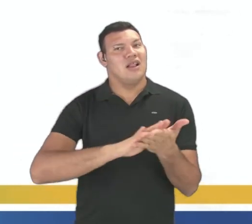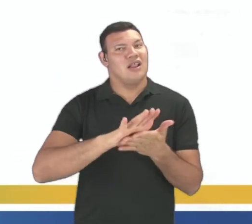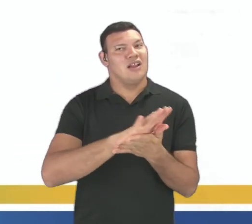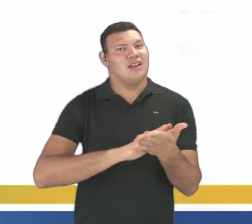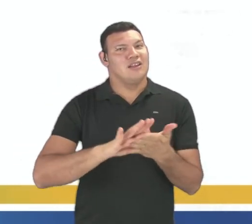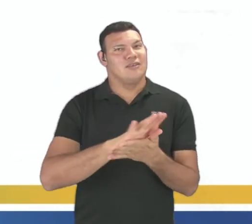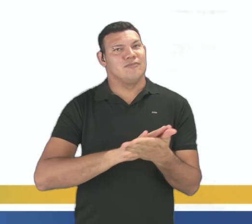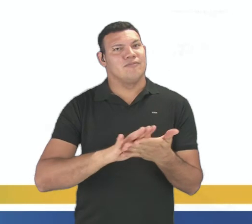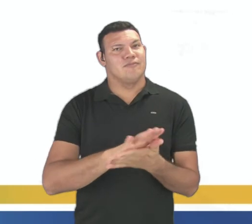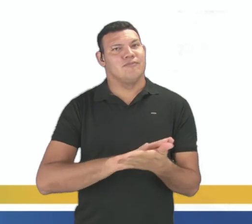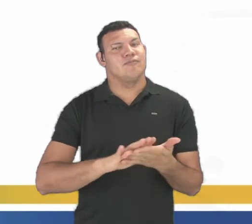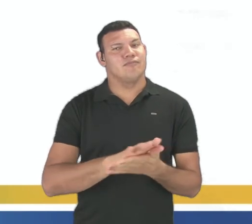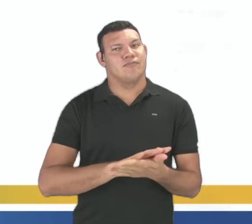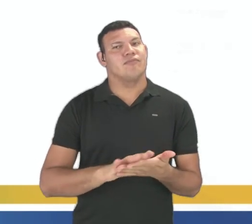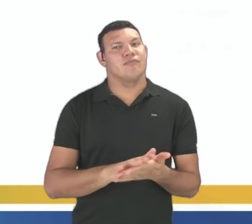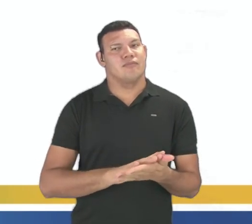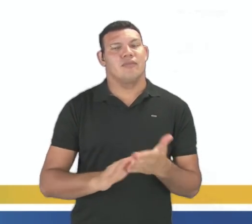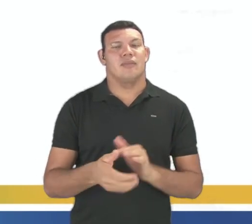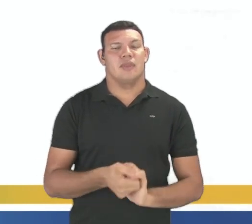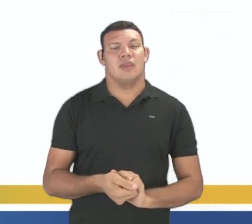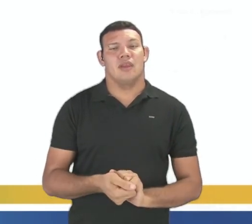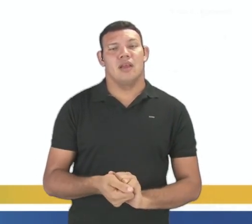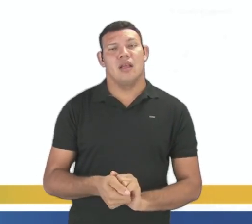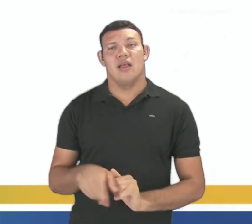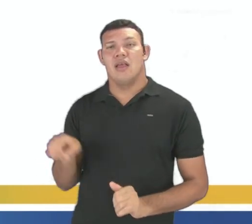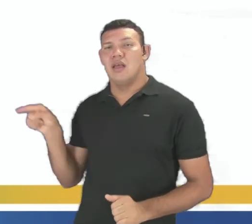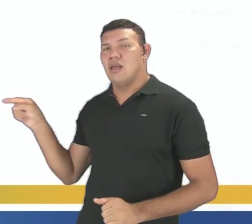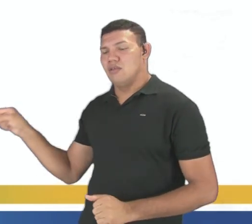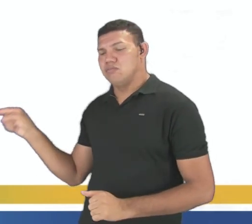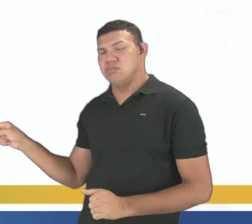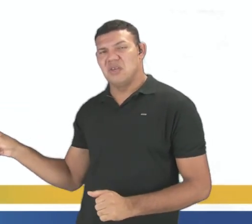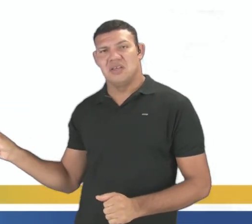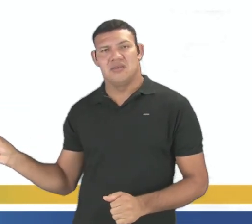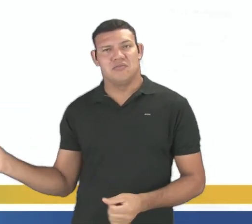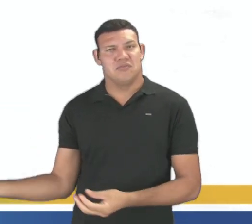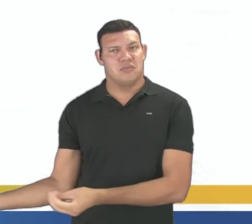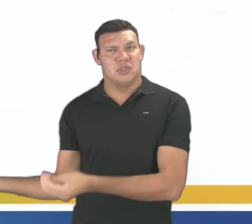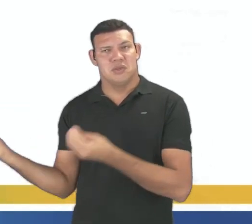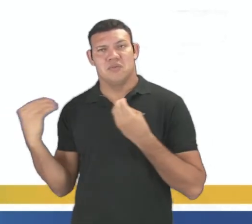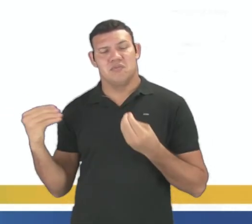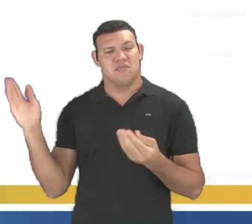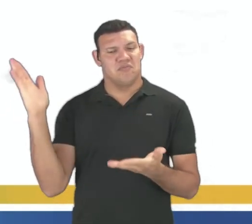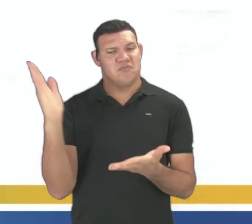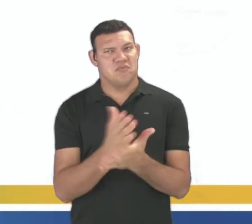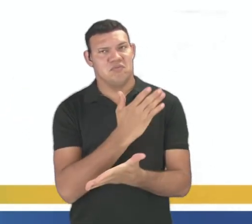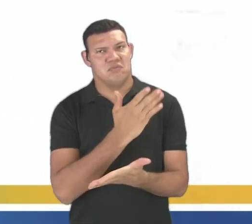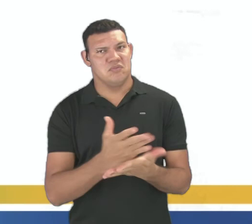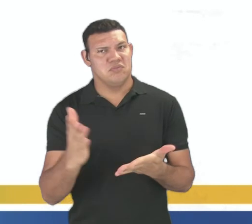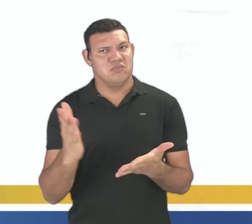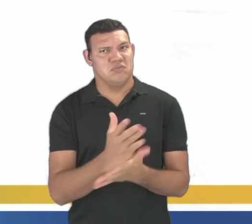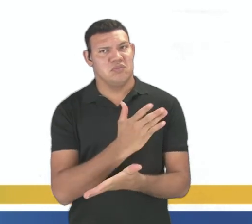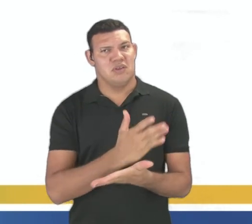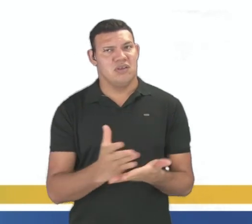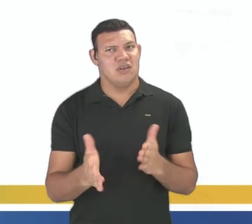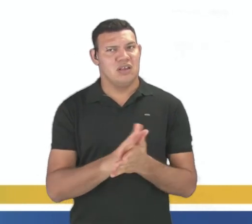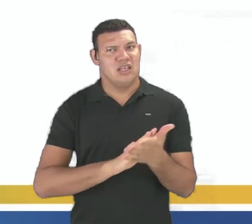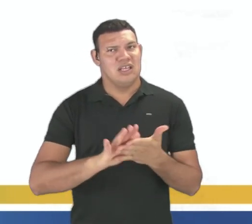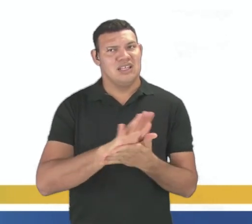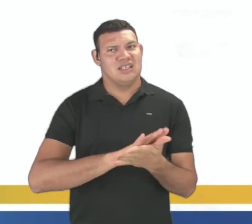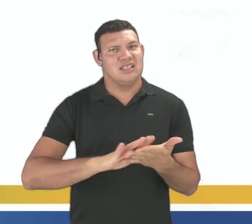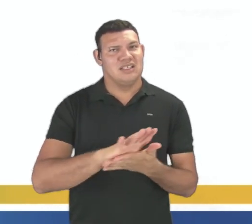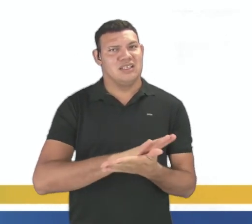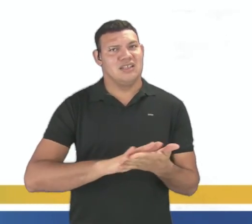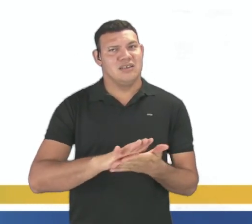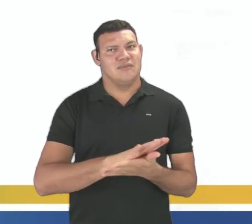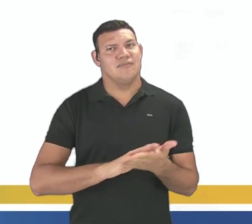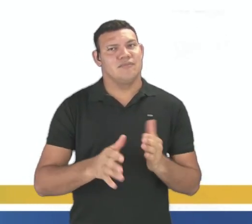é ela não trouxe qualquer coisa para a festa. Sempre lembrem disso. Ela não trouxe nada, no inglês, dá